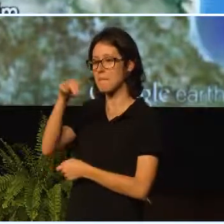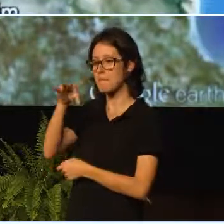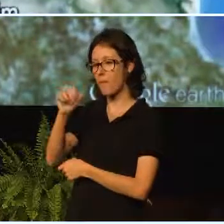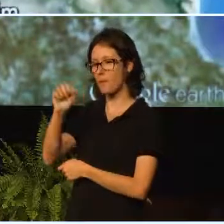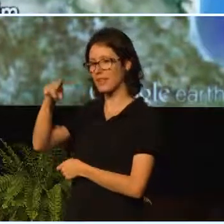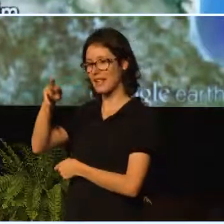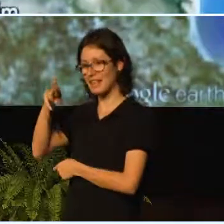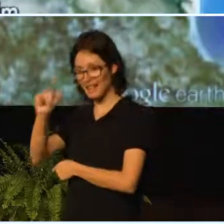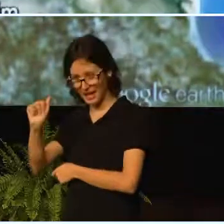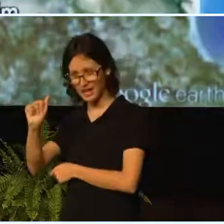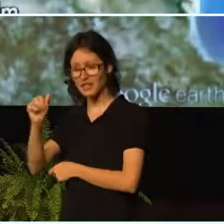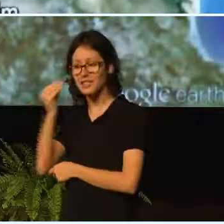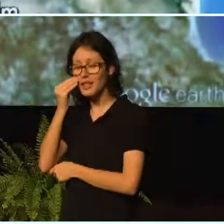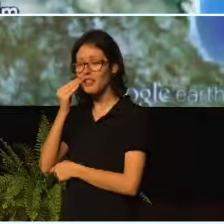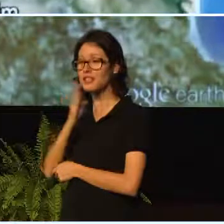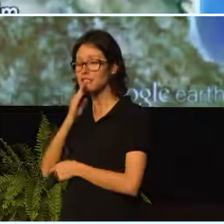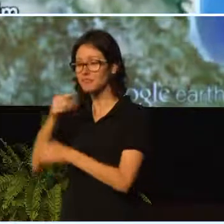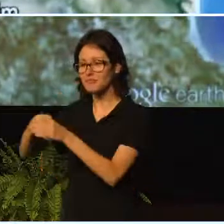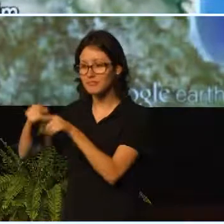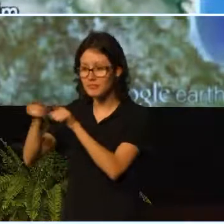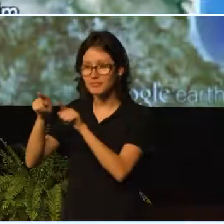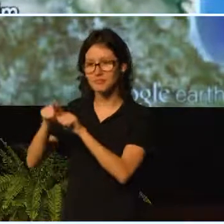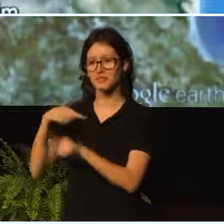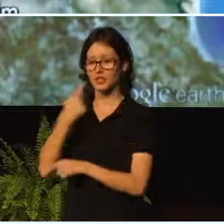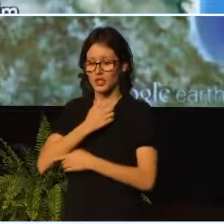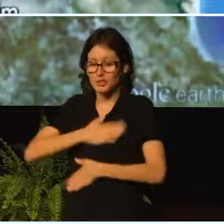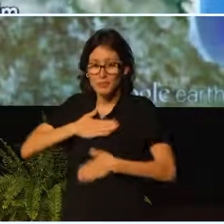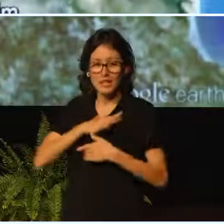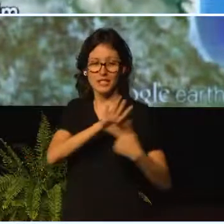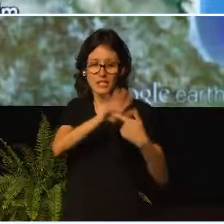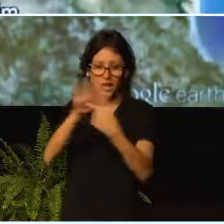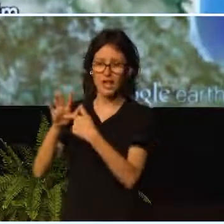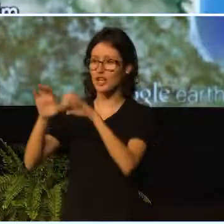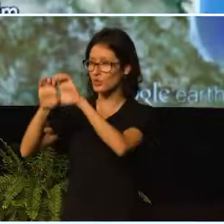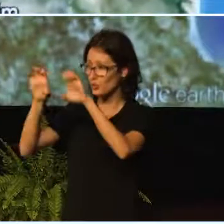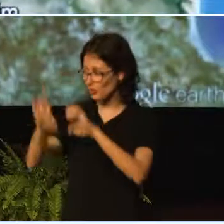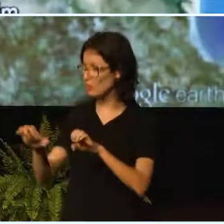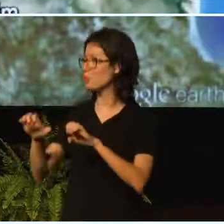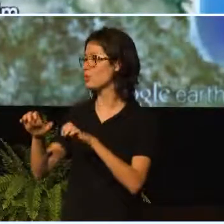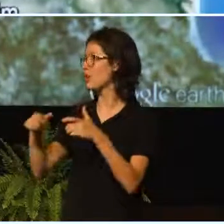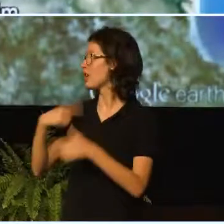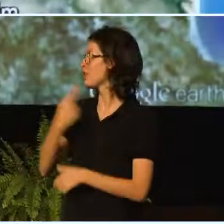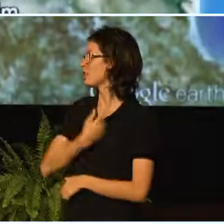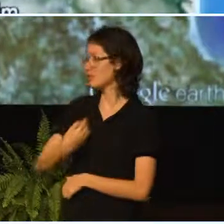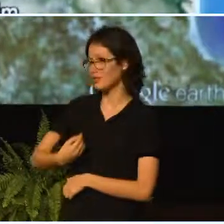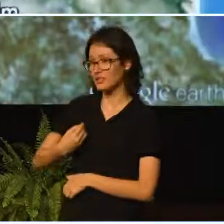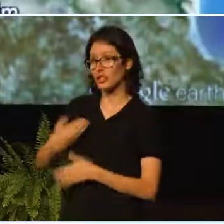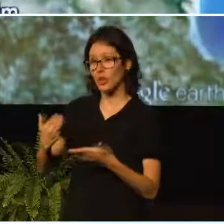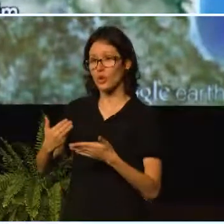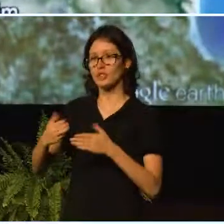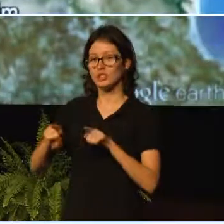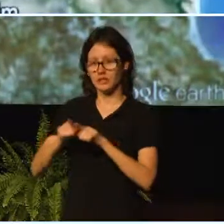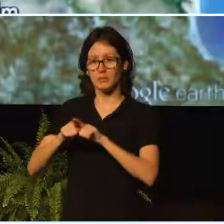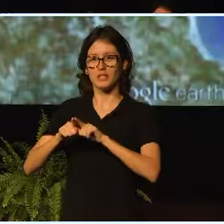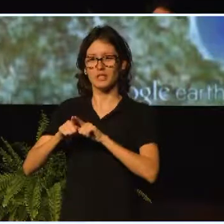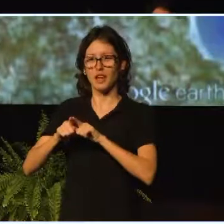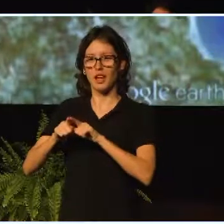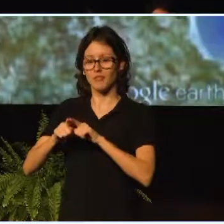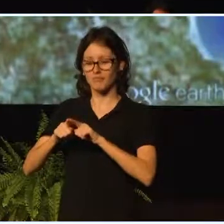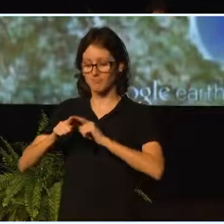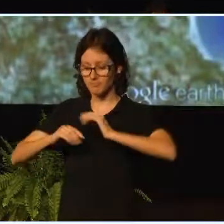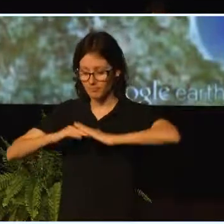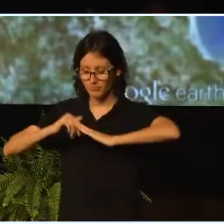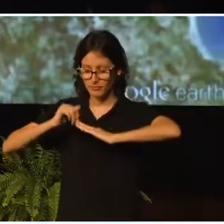Macaíba. Teremos o maior prazer de mostrar nossa estrutura. E é aqui que nós estamos construindo também nosso